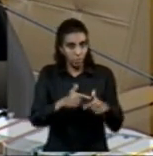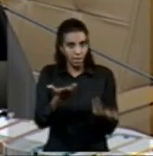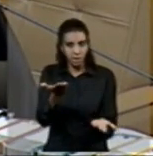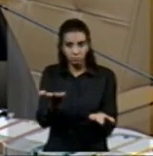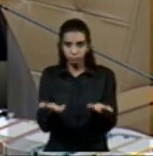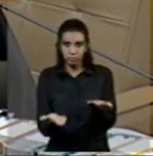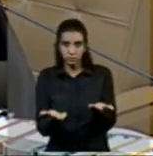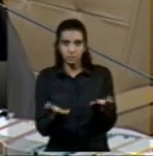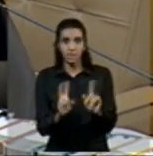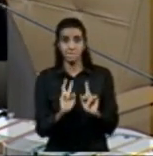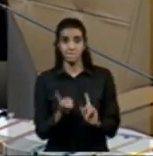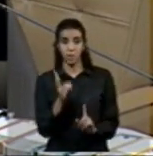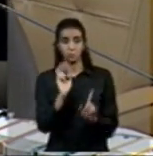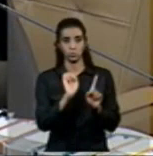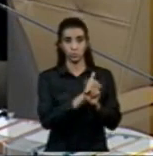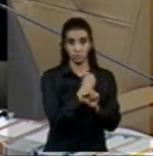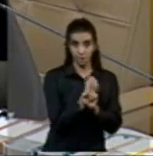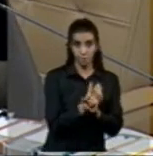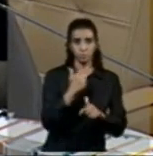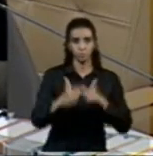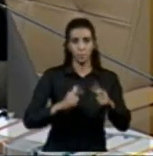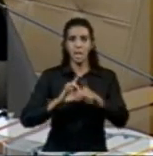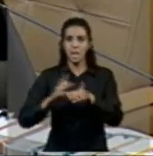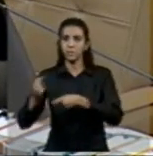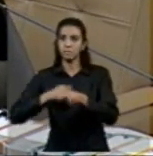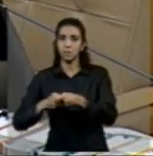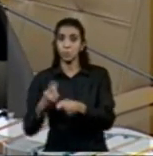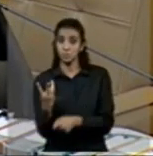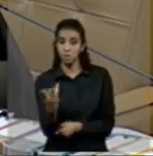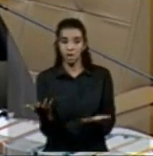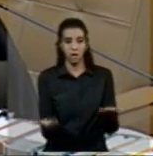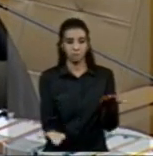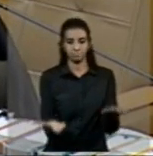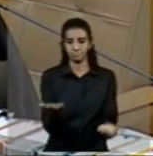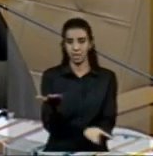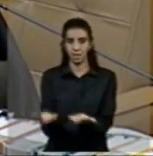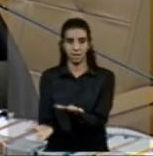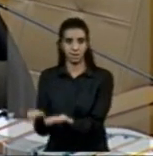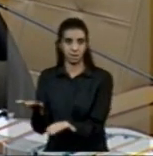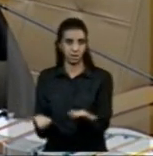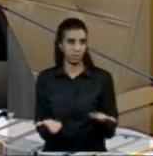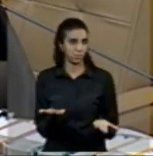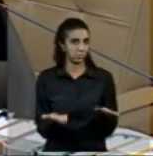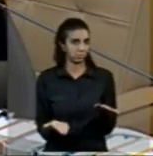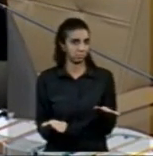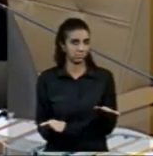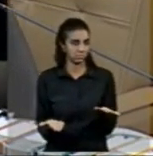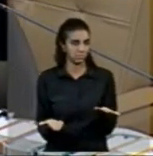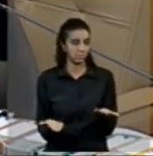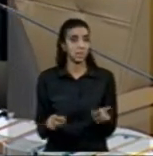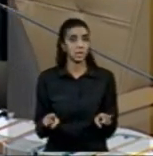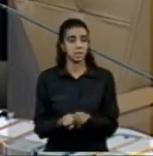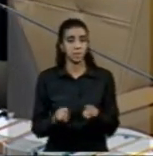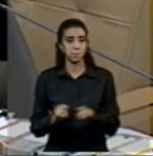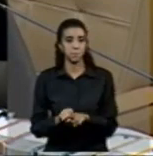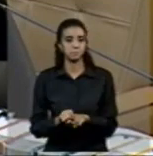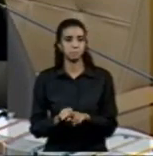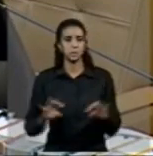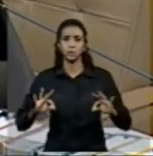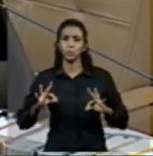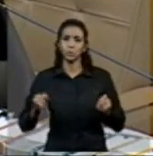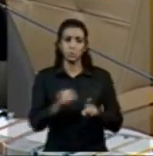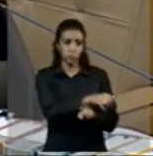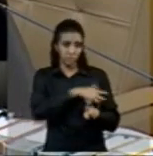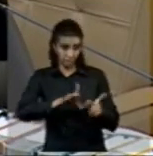os valores sociais do trabalho e da livre iniciativa. Esse equilíbrio, como todo o conteúdo que rege uma